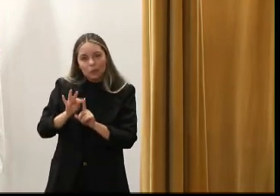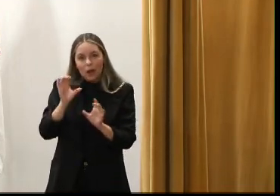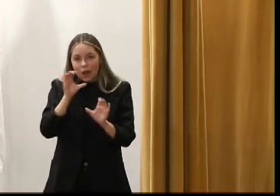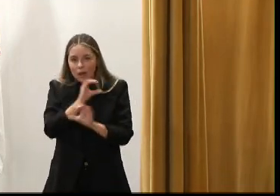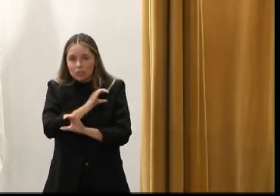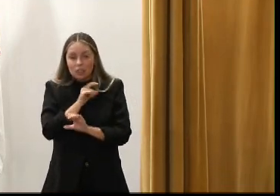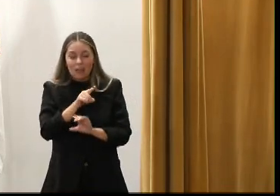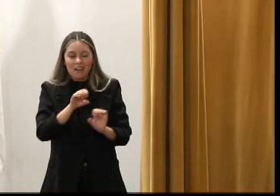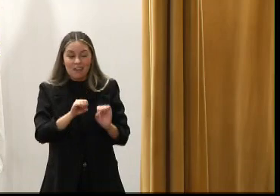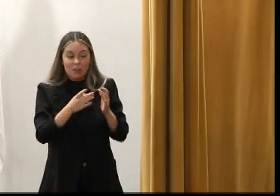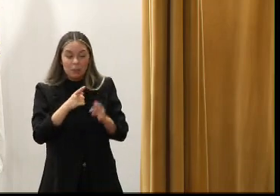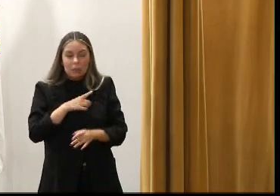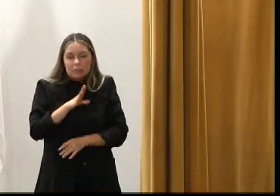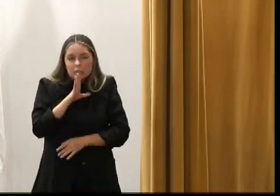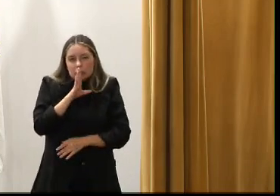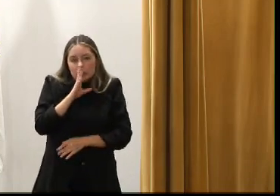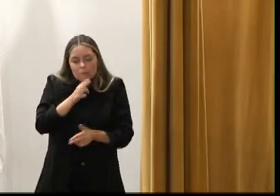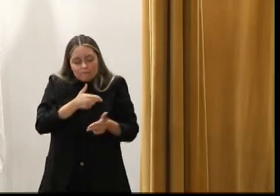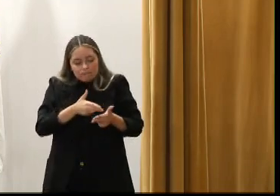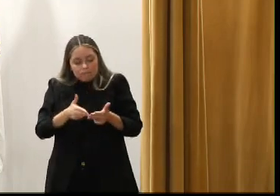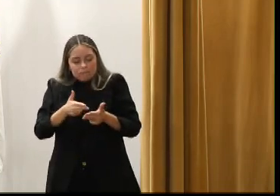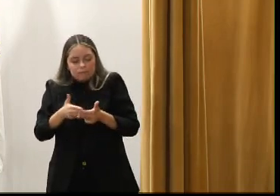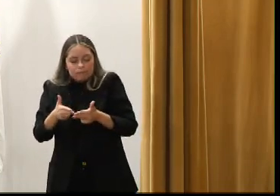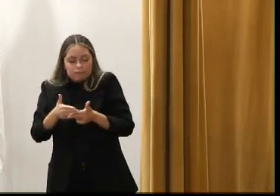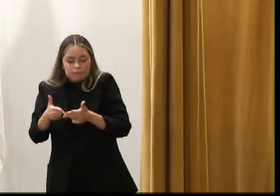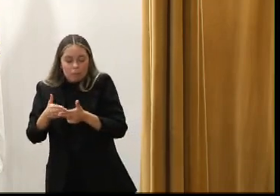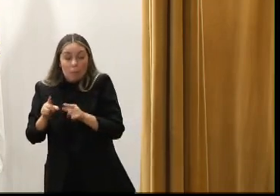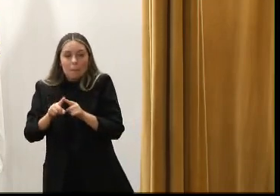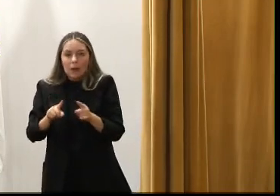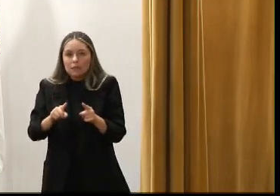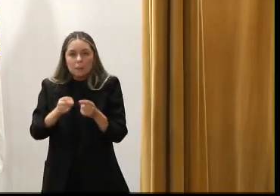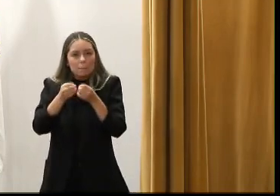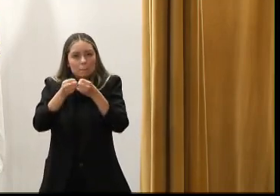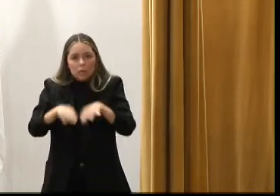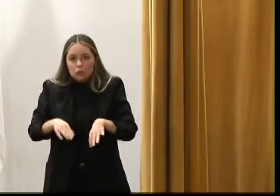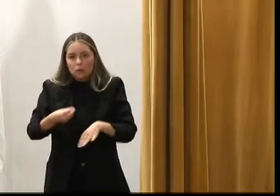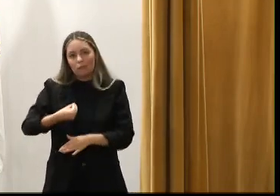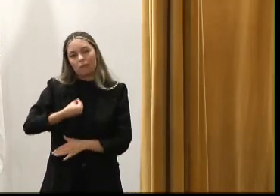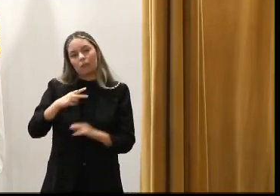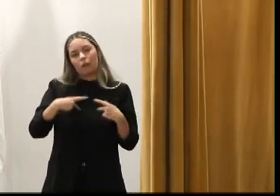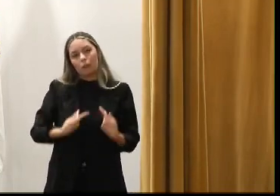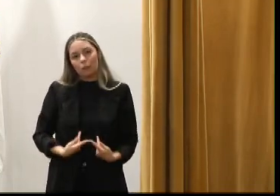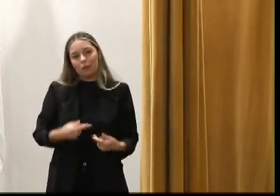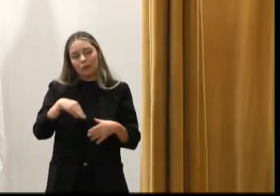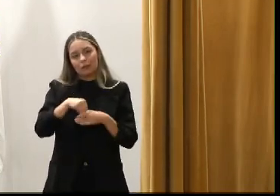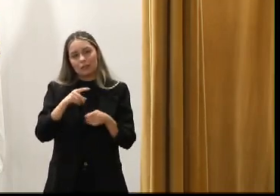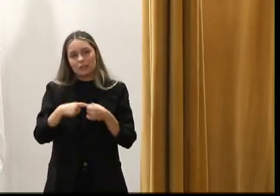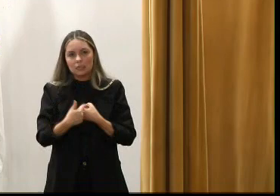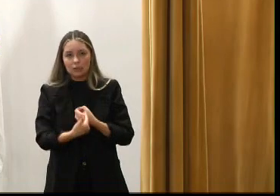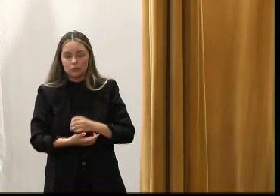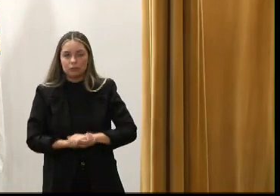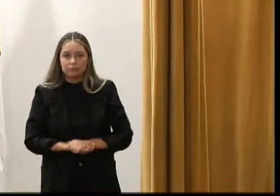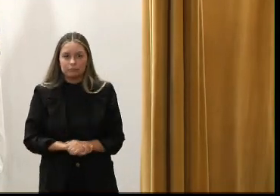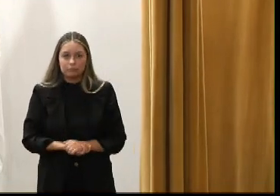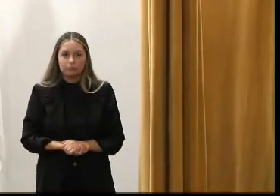eventos mais silenciosos e mais lesivos a vidas humanas nas cidades.